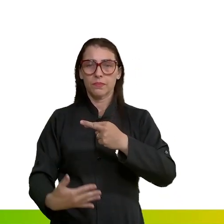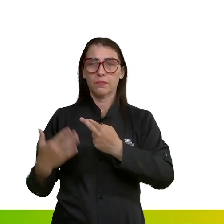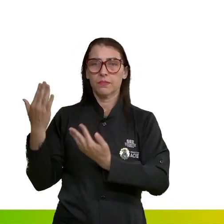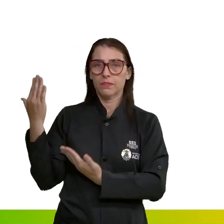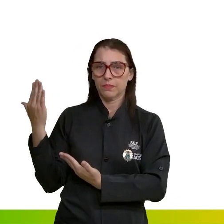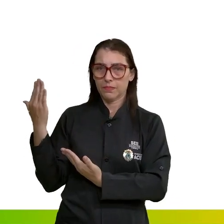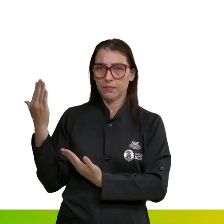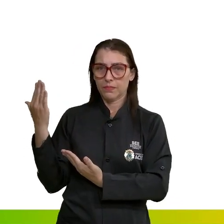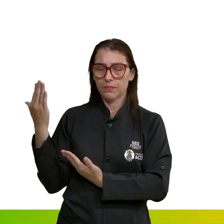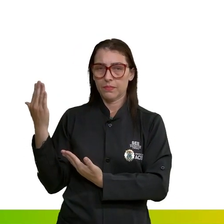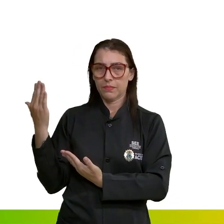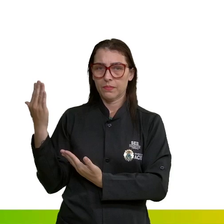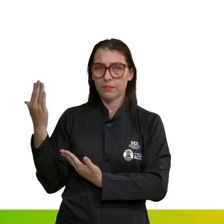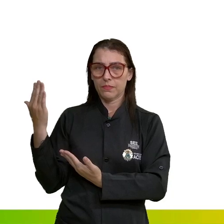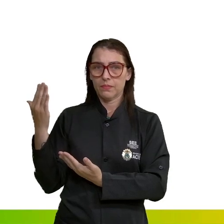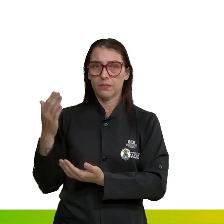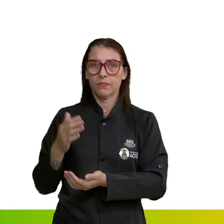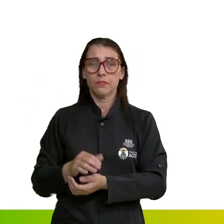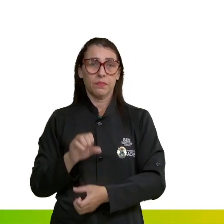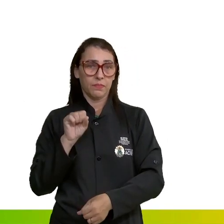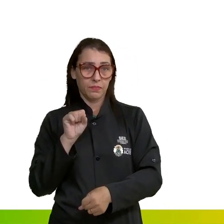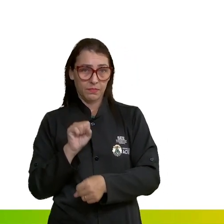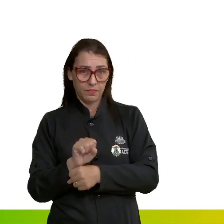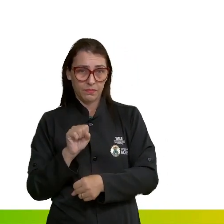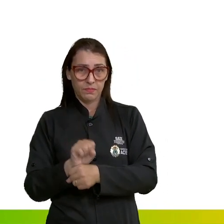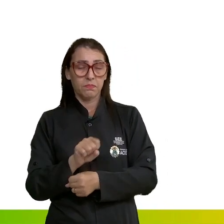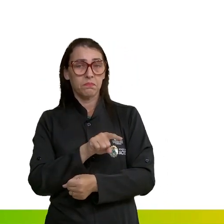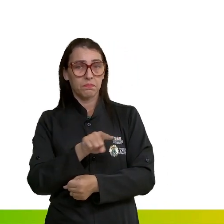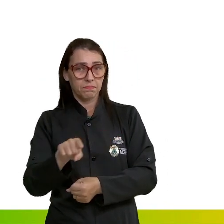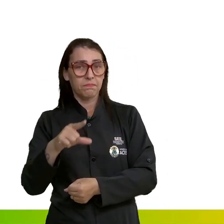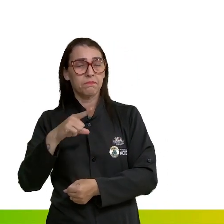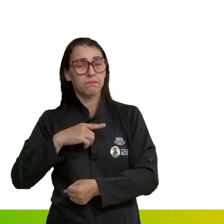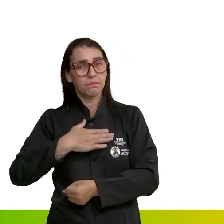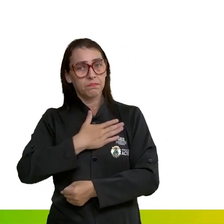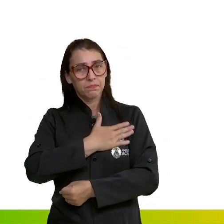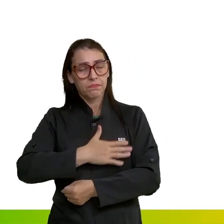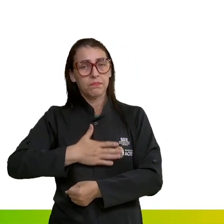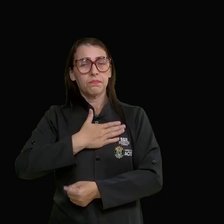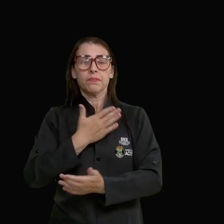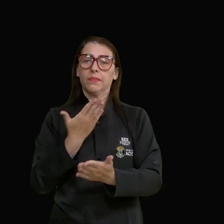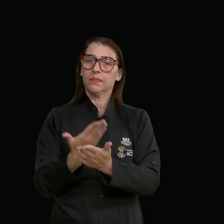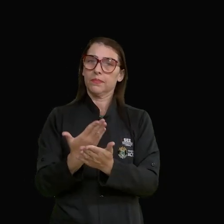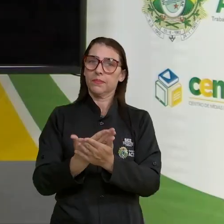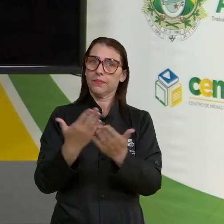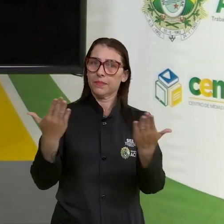referências. Eu espero muito que vocês tenham gostado